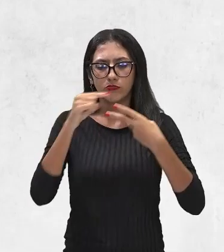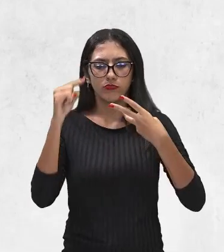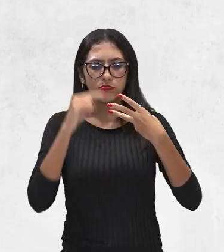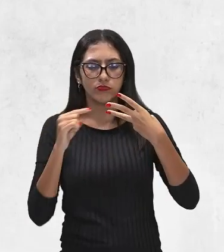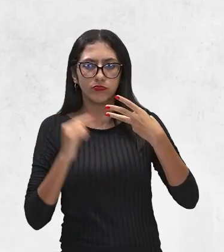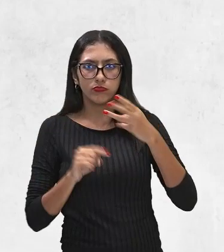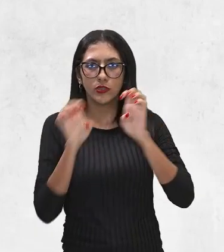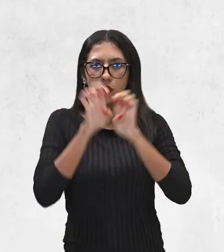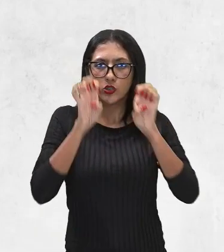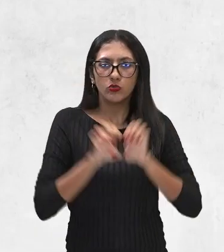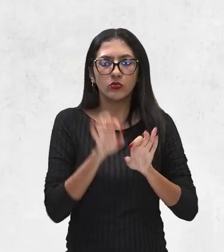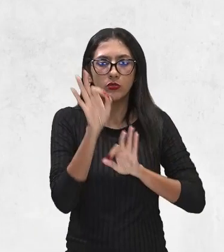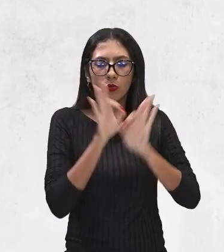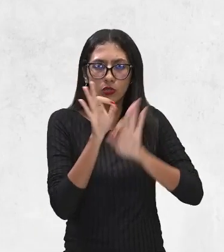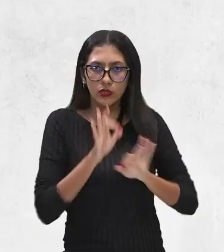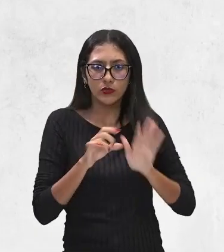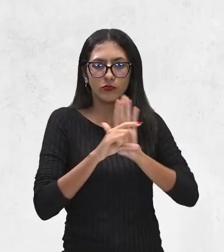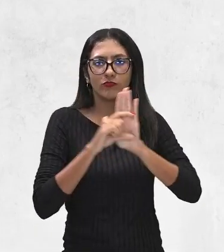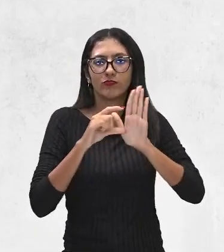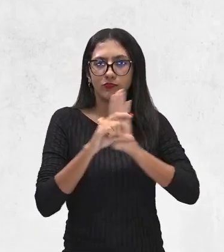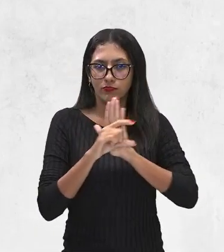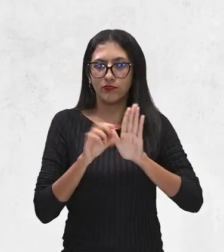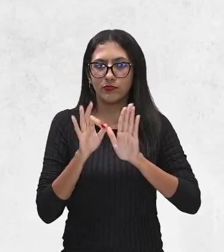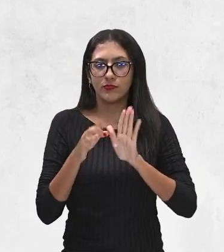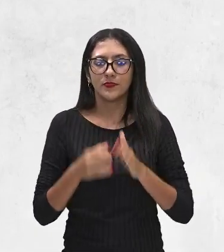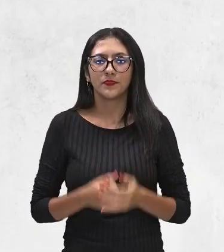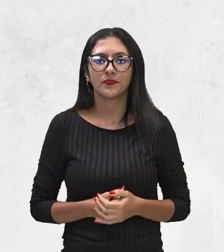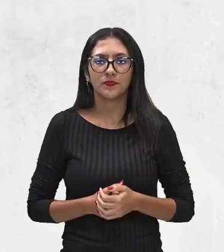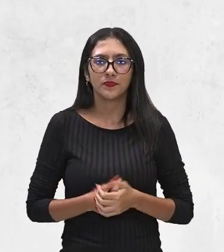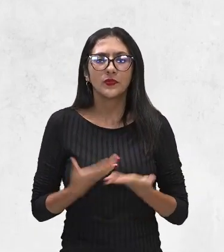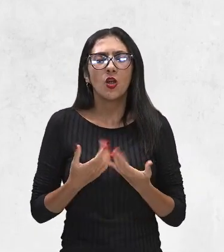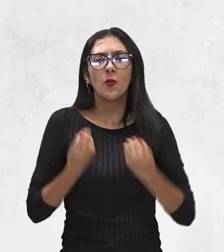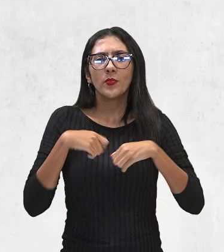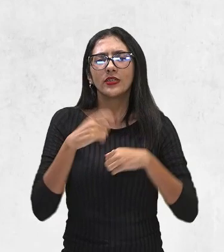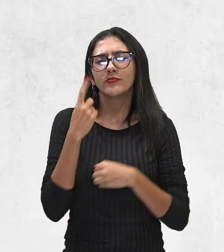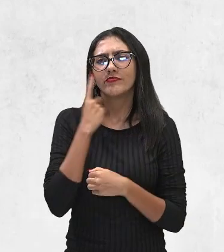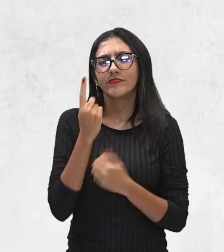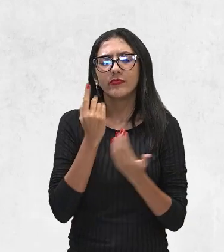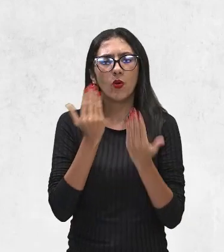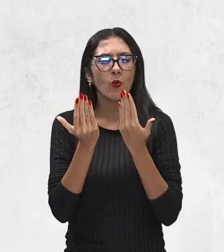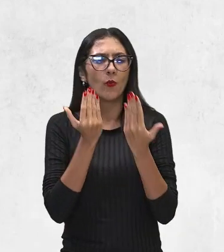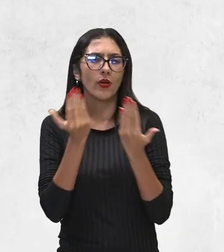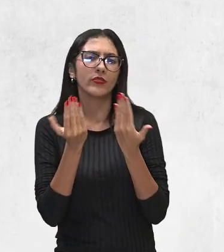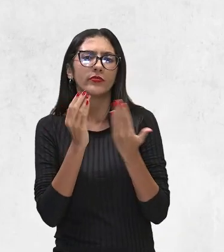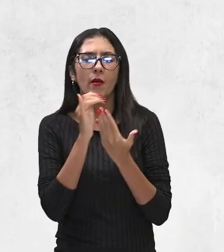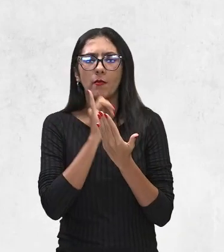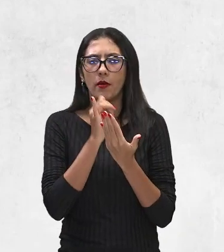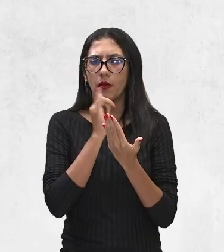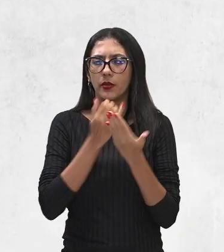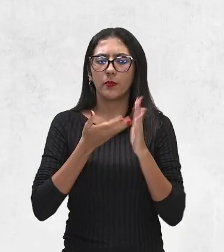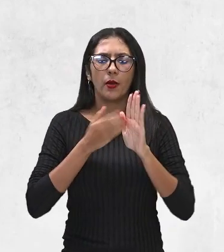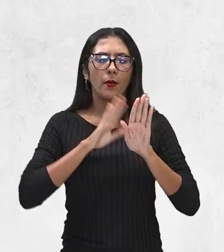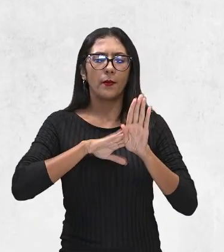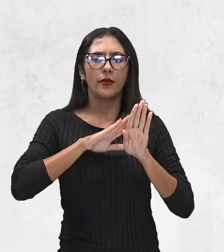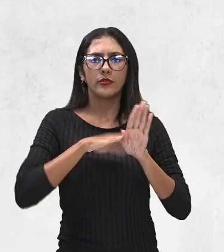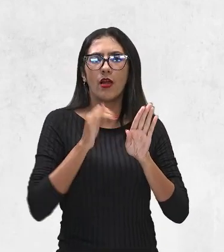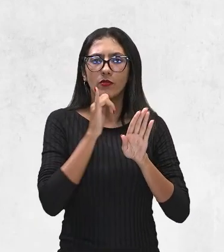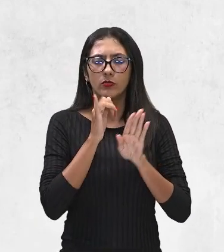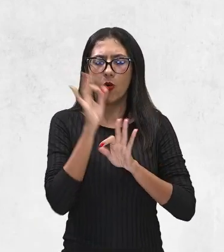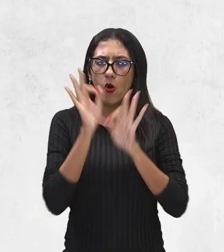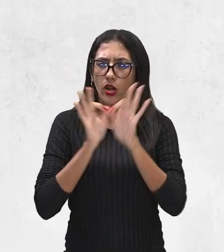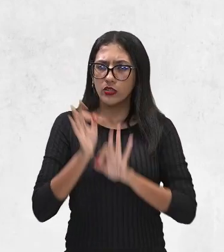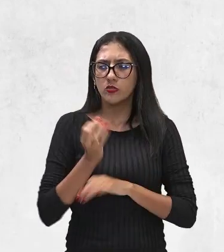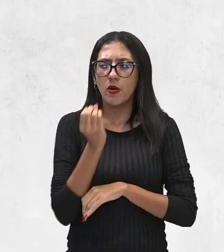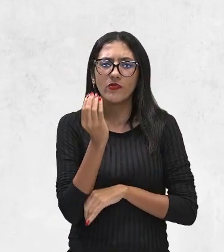na construção de um parágrafo, beleza? Então, nós temos que pensar que o parágrafo é semelhante a um roteiro de viagem.